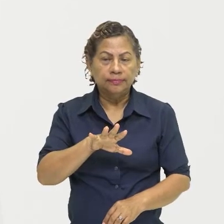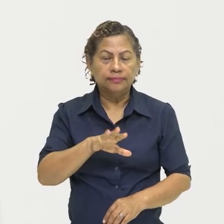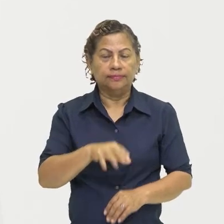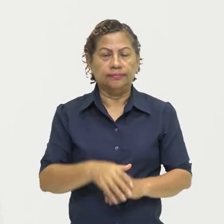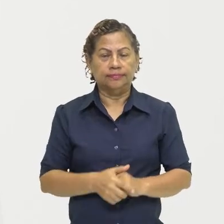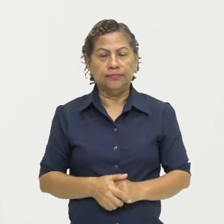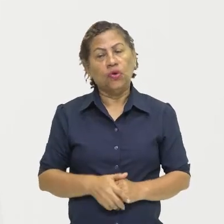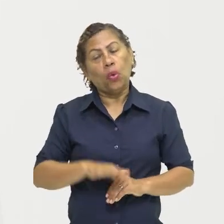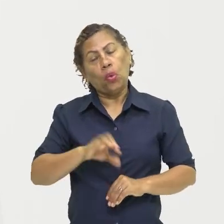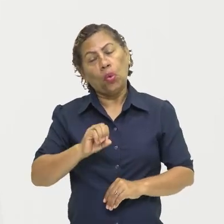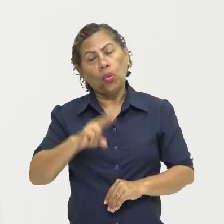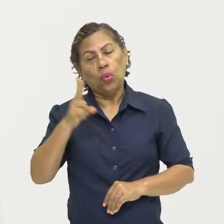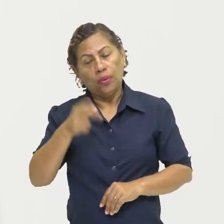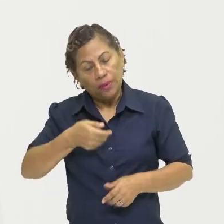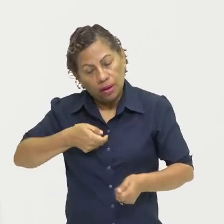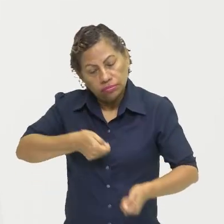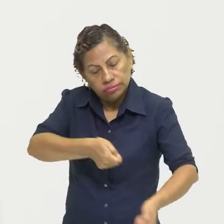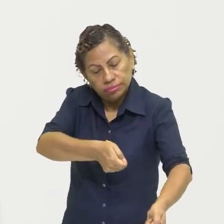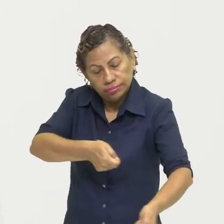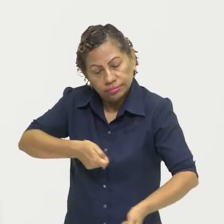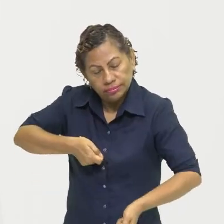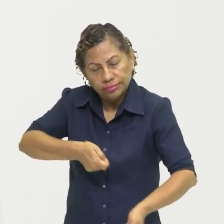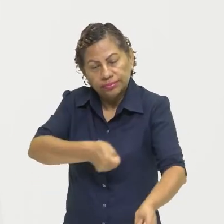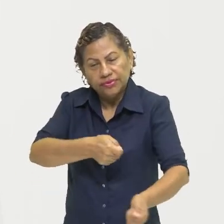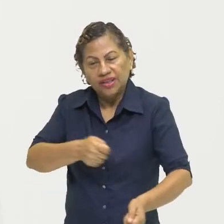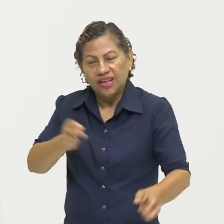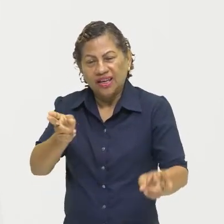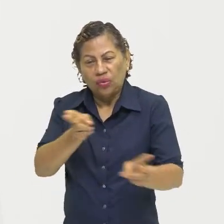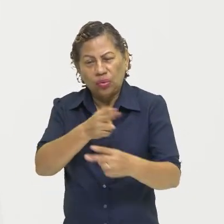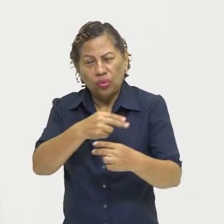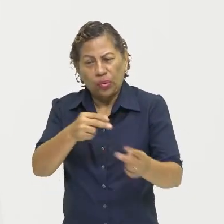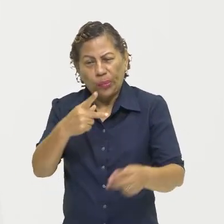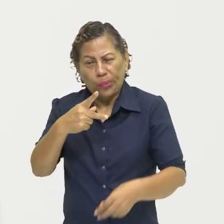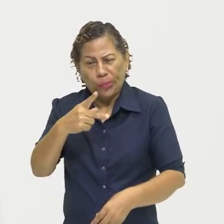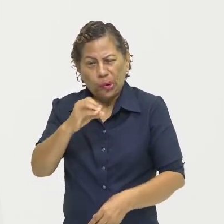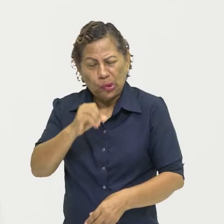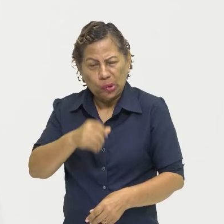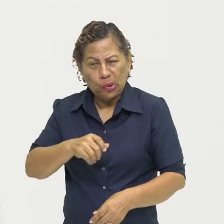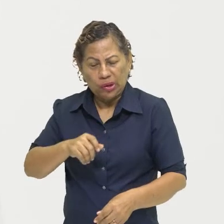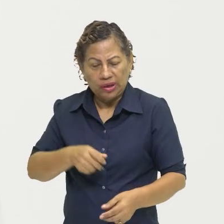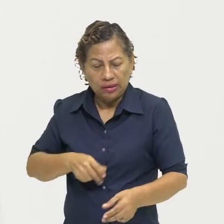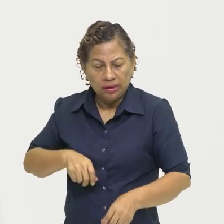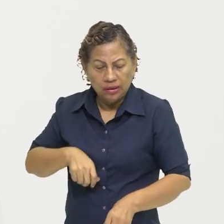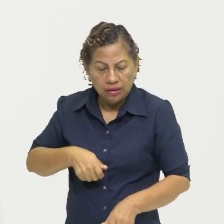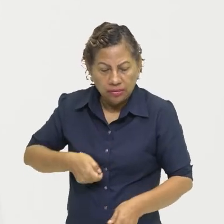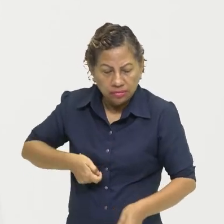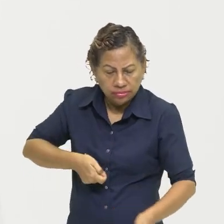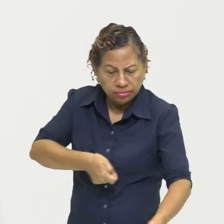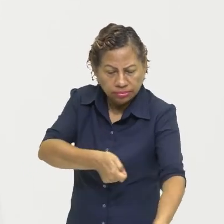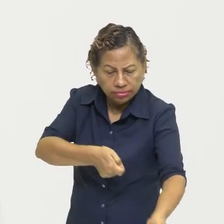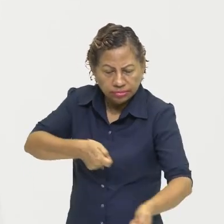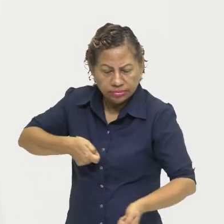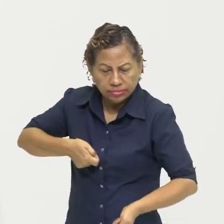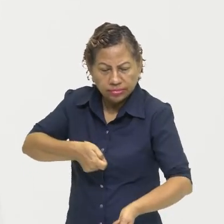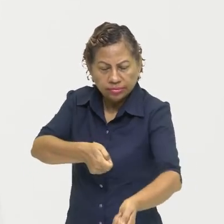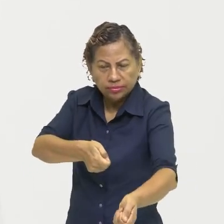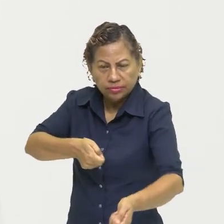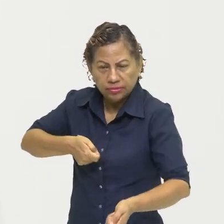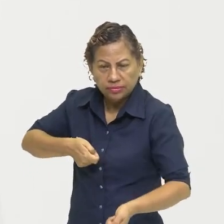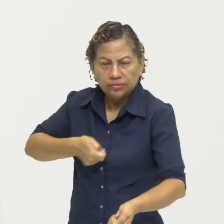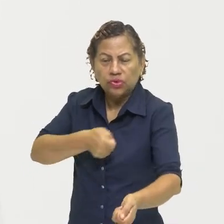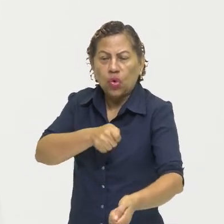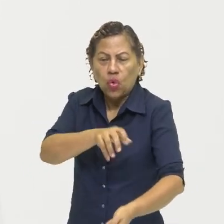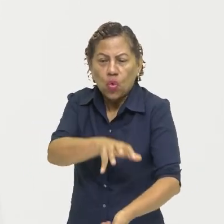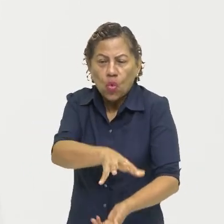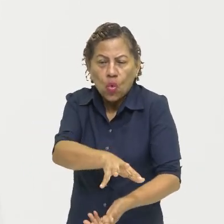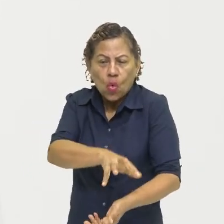o escritório, ou seja, a pessoa foi lá, pegou o aparelho, né, e foi limpar o quarto, foi aspirar o pó do quarto,